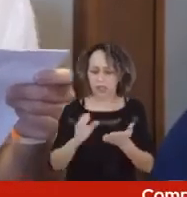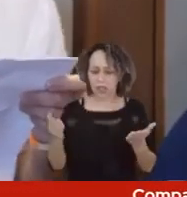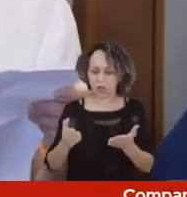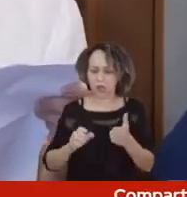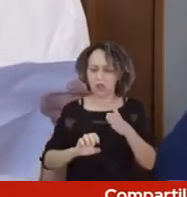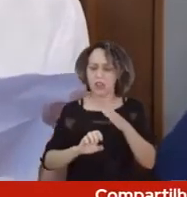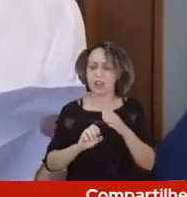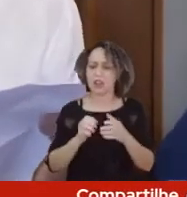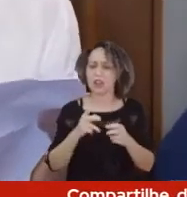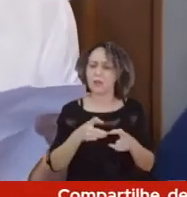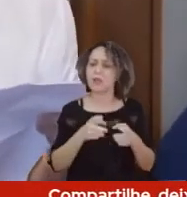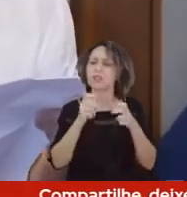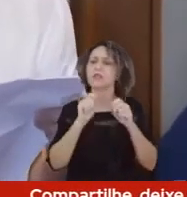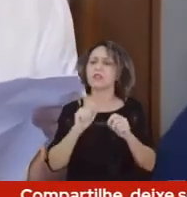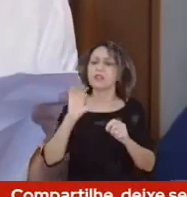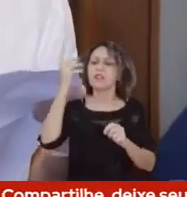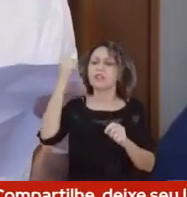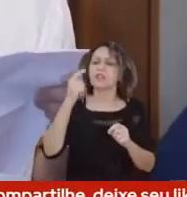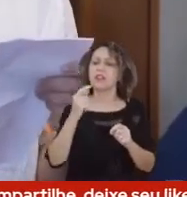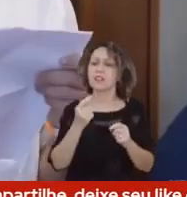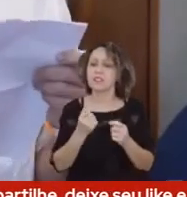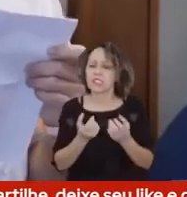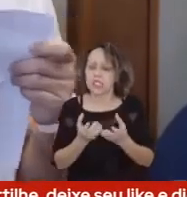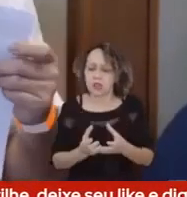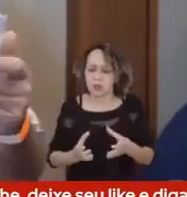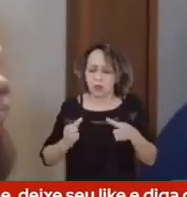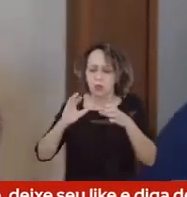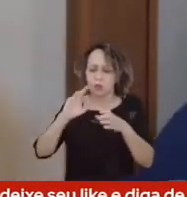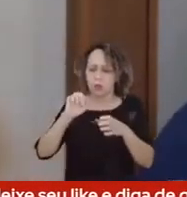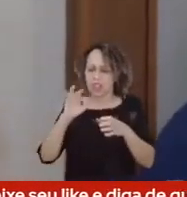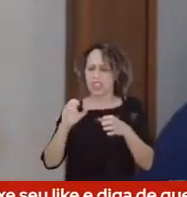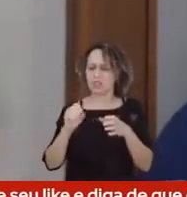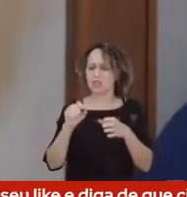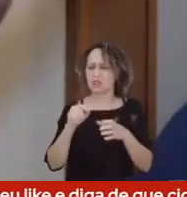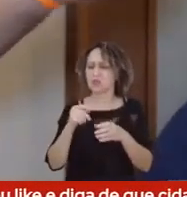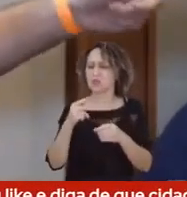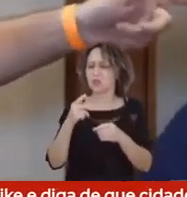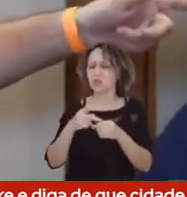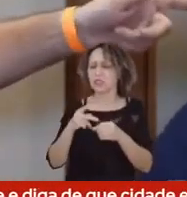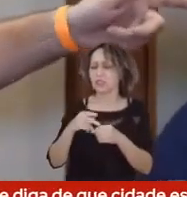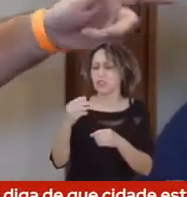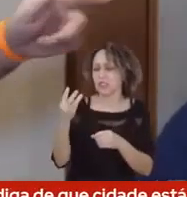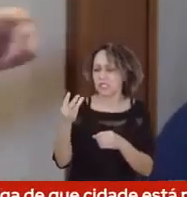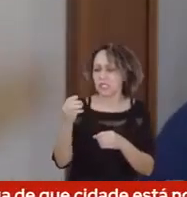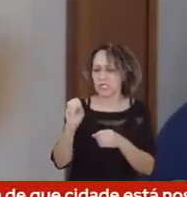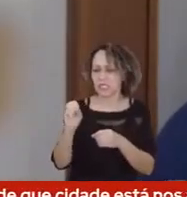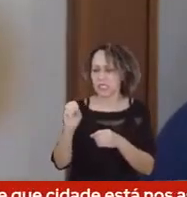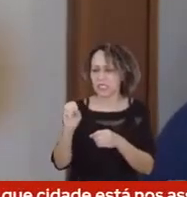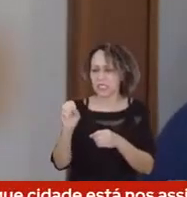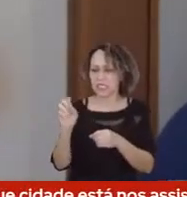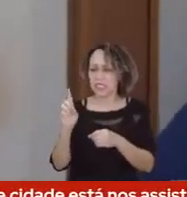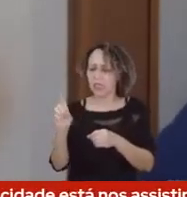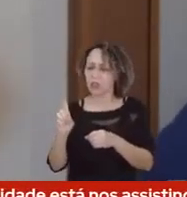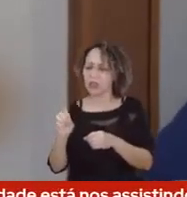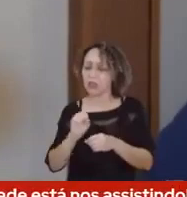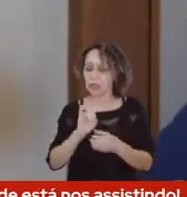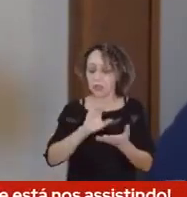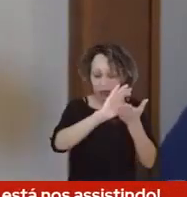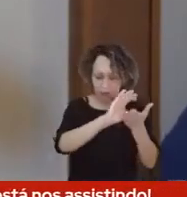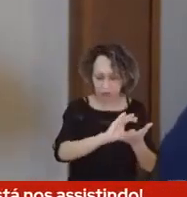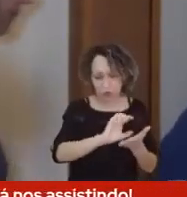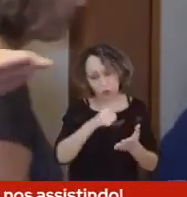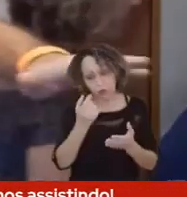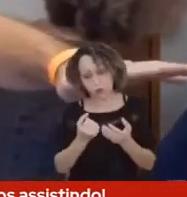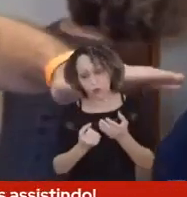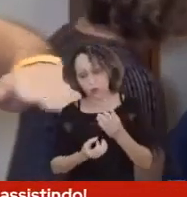preço base do petróleo de 30 dólares. Então, se o investimento que eu vou fazer ou se a atividade que eu estou produzindo a 30 dólares não